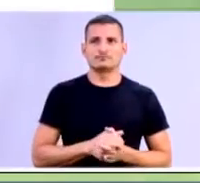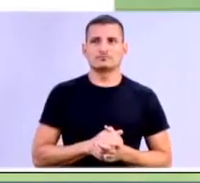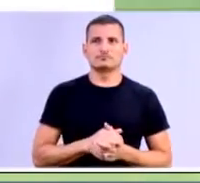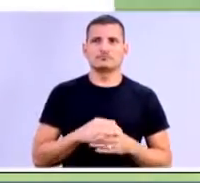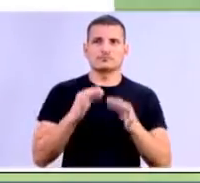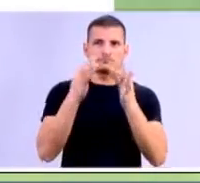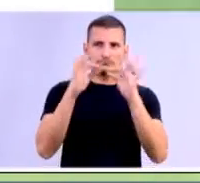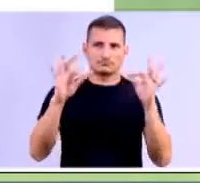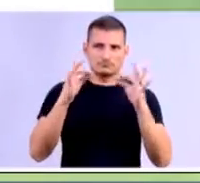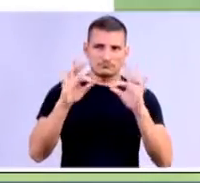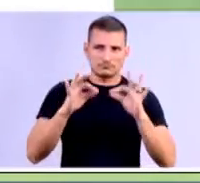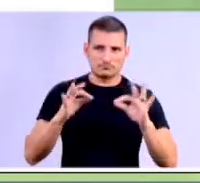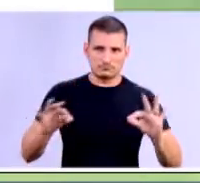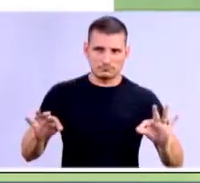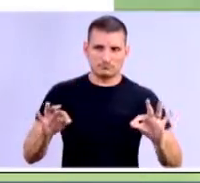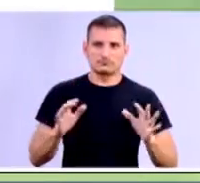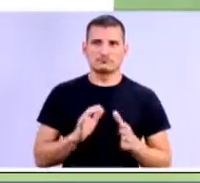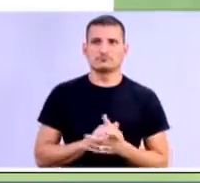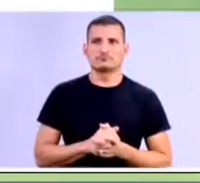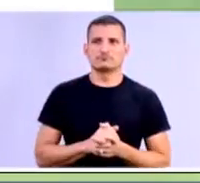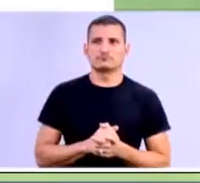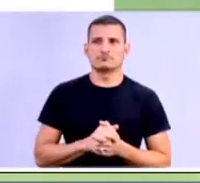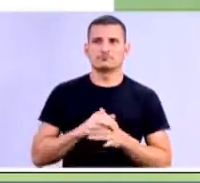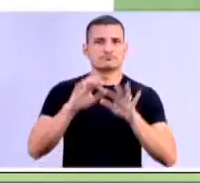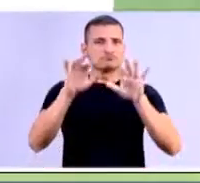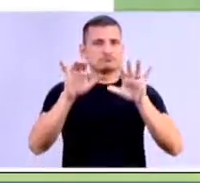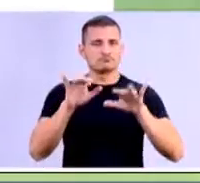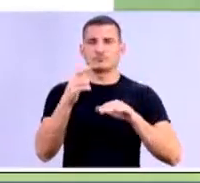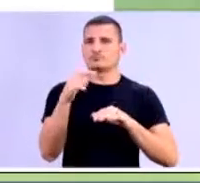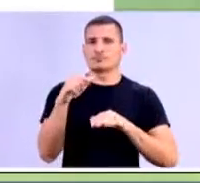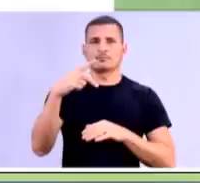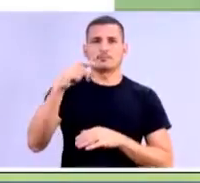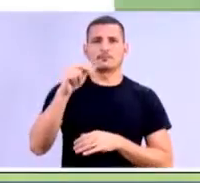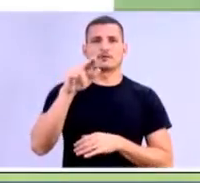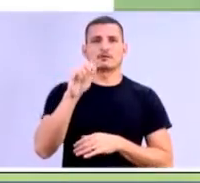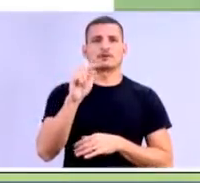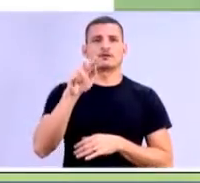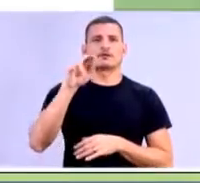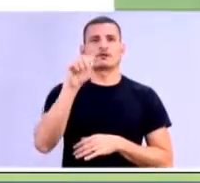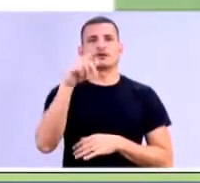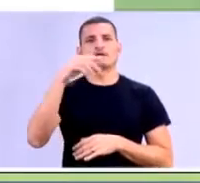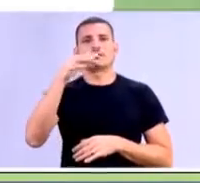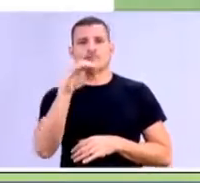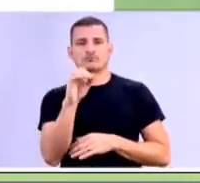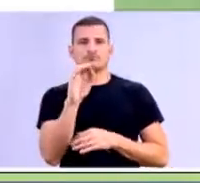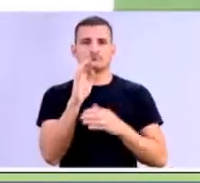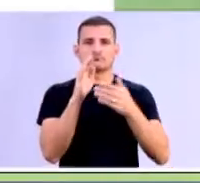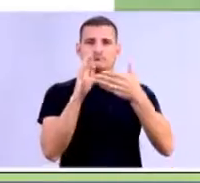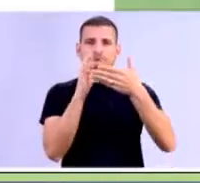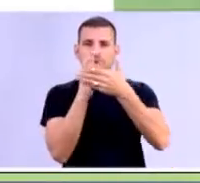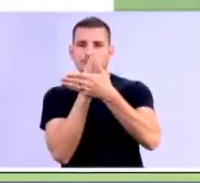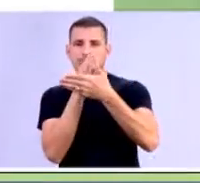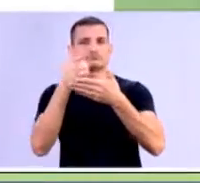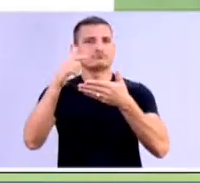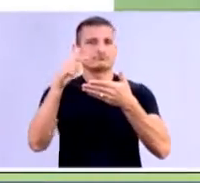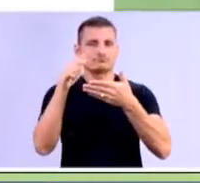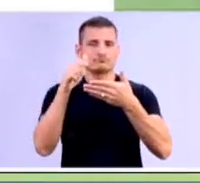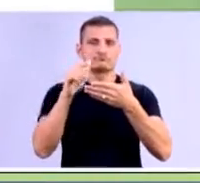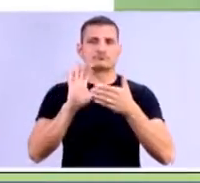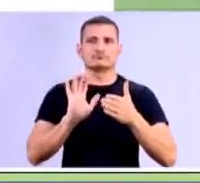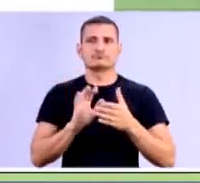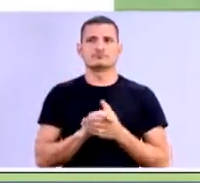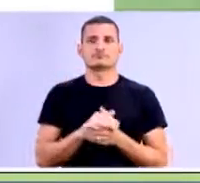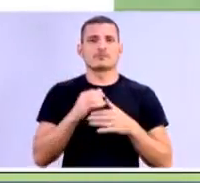estrutura, toda escrita, sem parágrafos, sem rasuras, tá certo? Informando